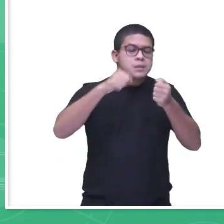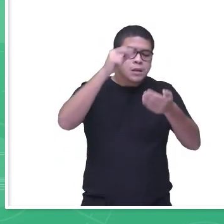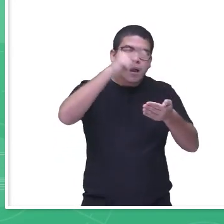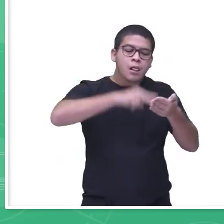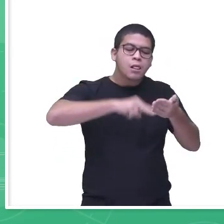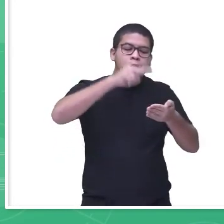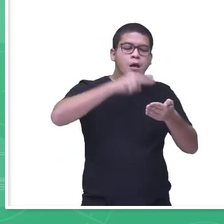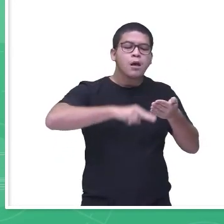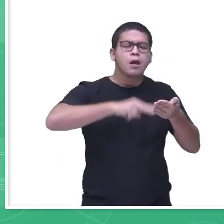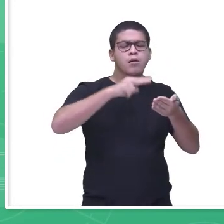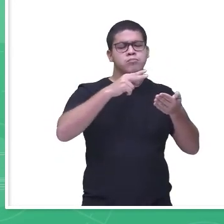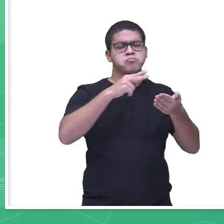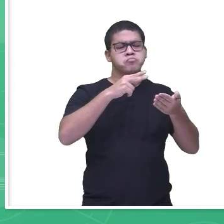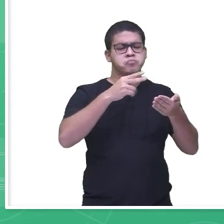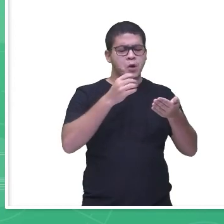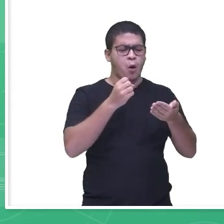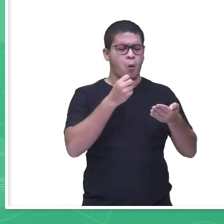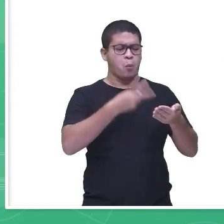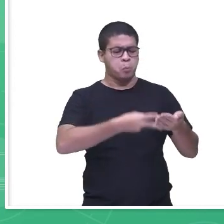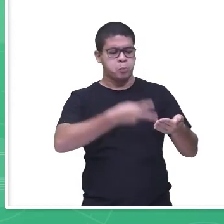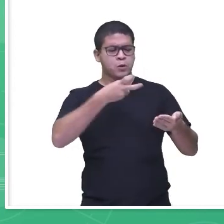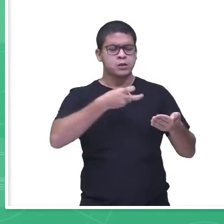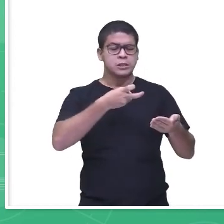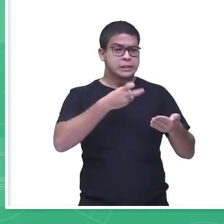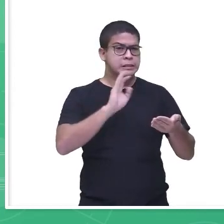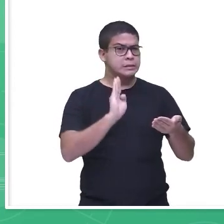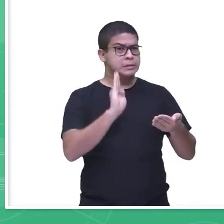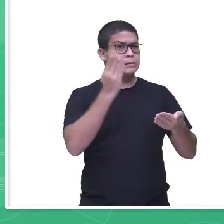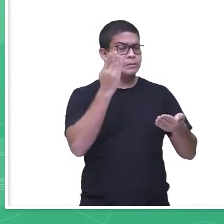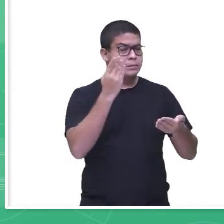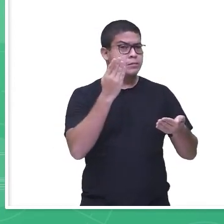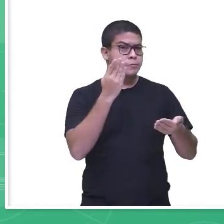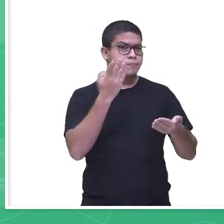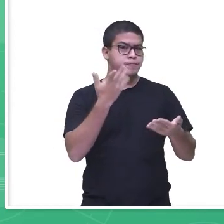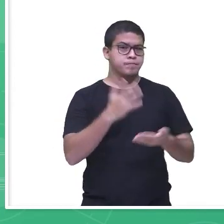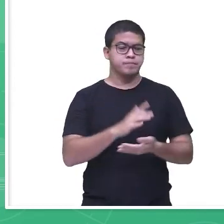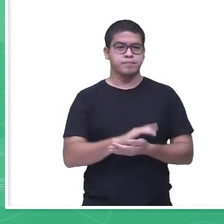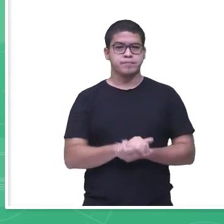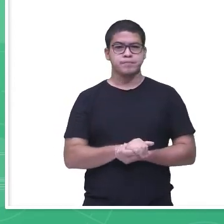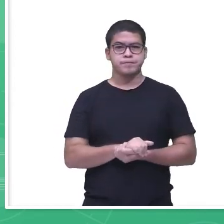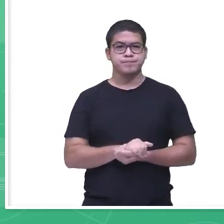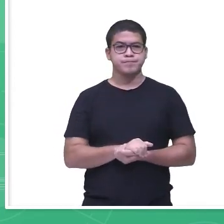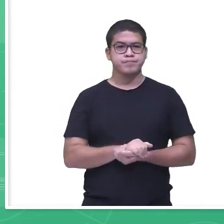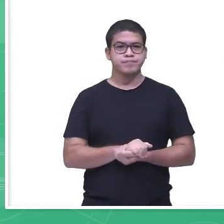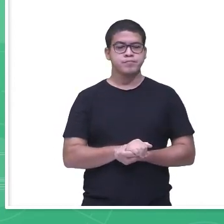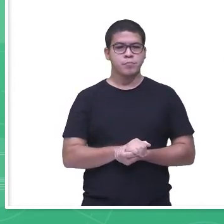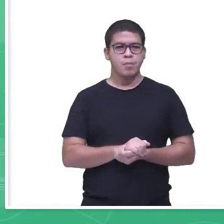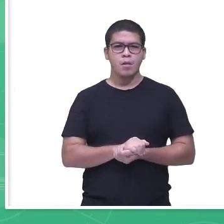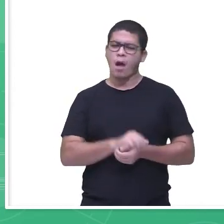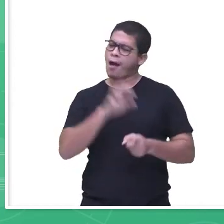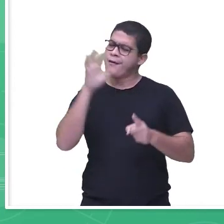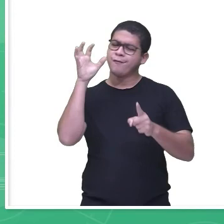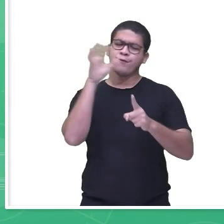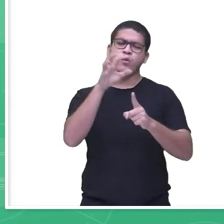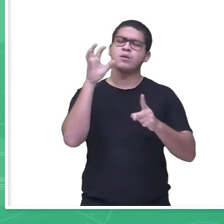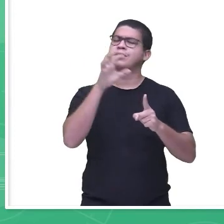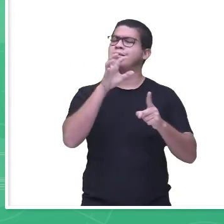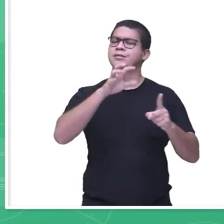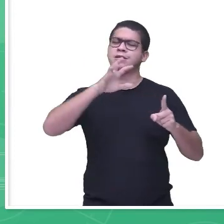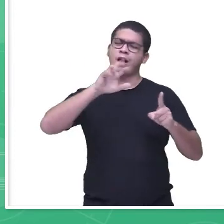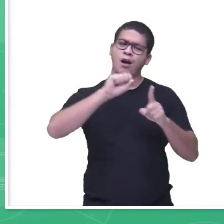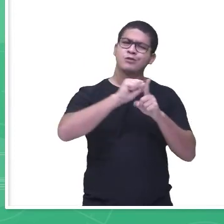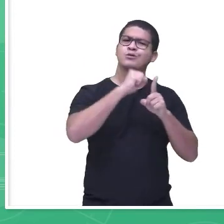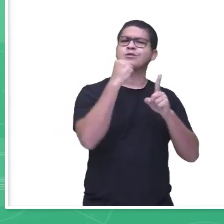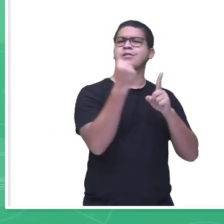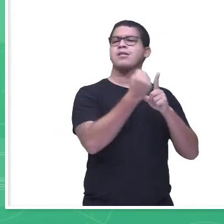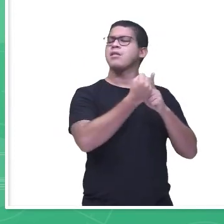bocado de coisa, vai influenciar na política, na economia, na sociedade como um todo. Temos que tomar muito cuidado. Temos